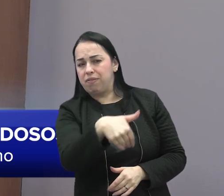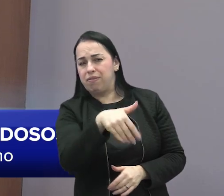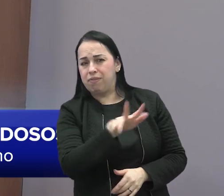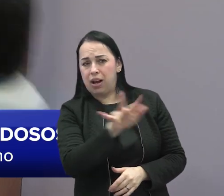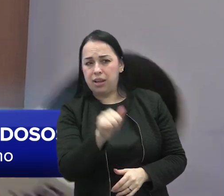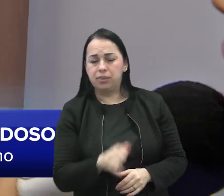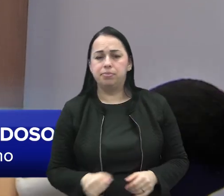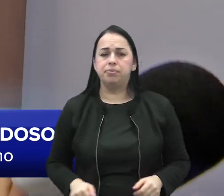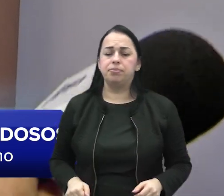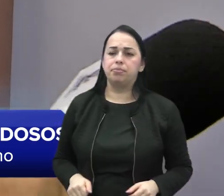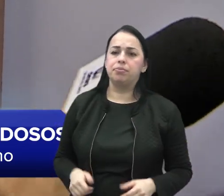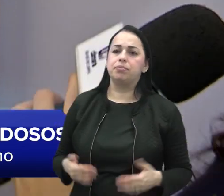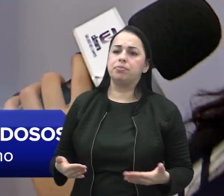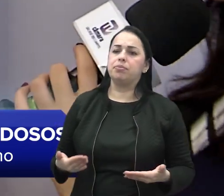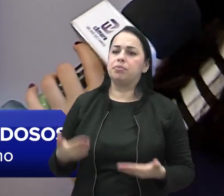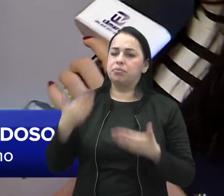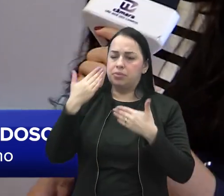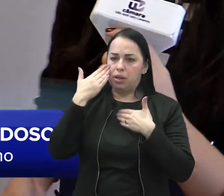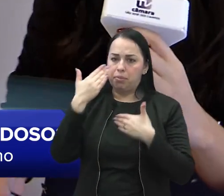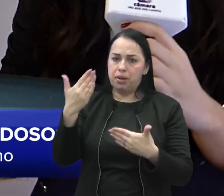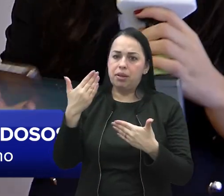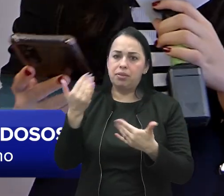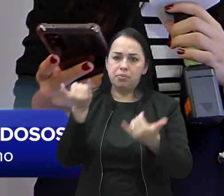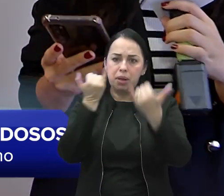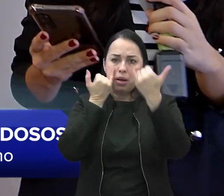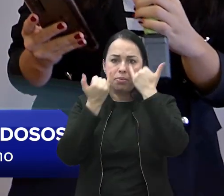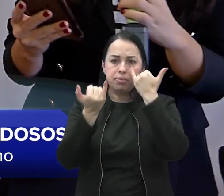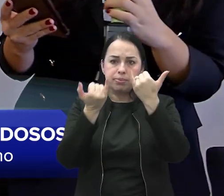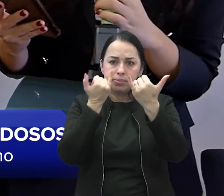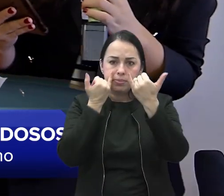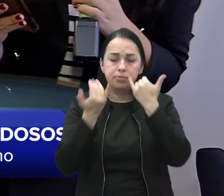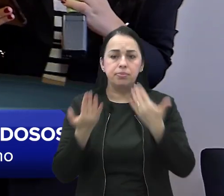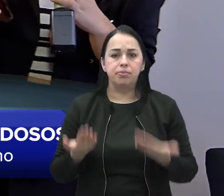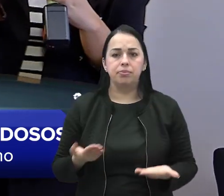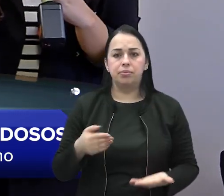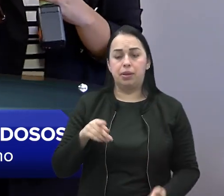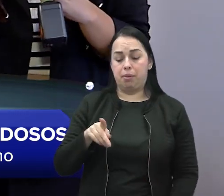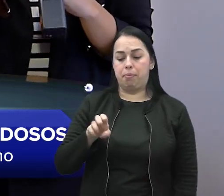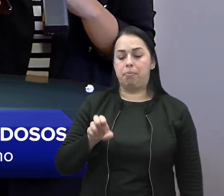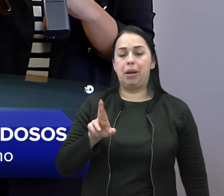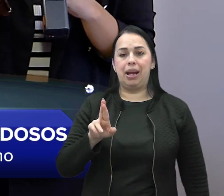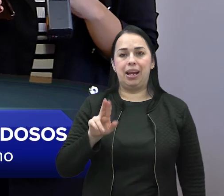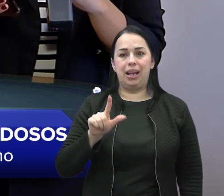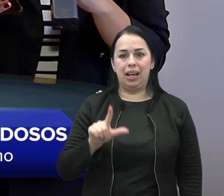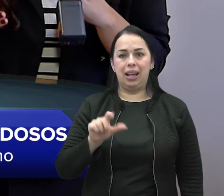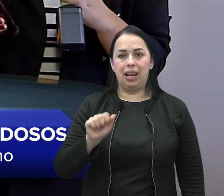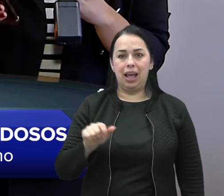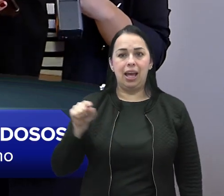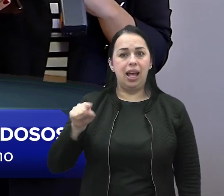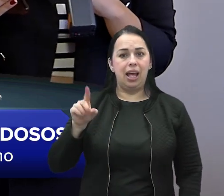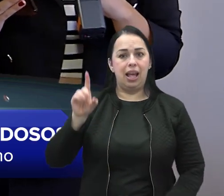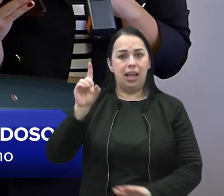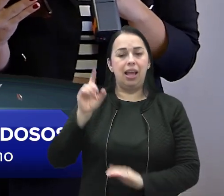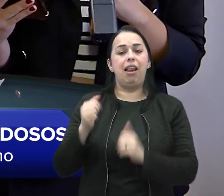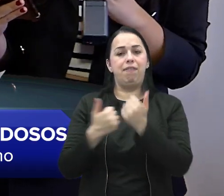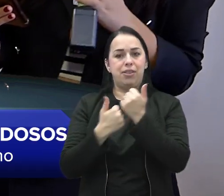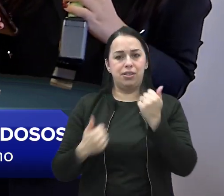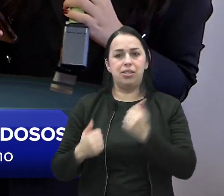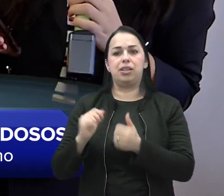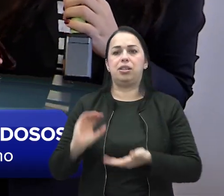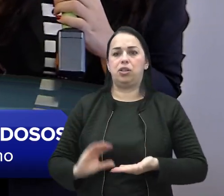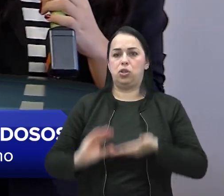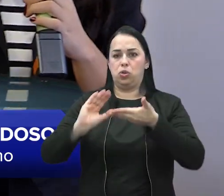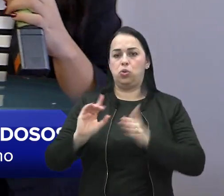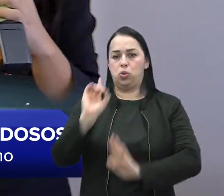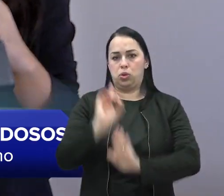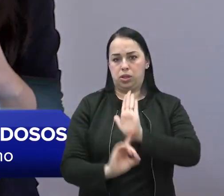testemunhou. Tá joia, então muito obrigada, viu? Pérola Braga, que é vice-presidente da Comissão de